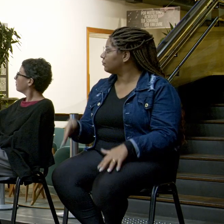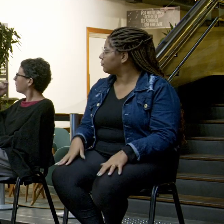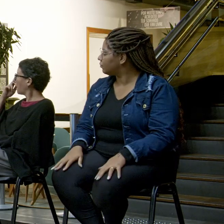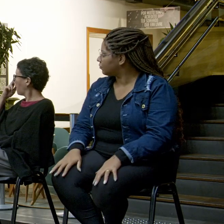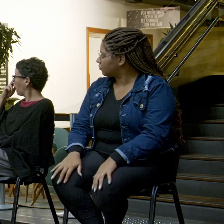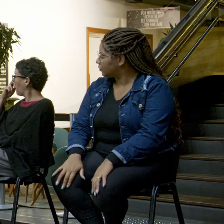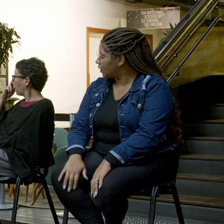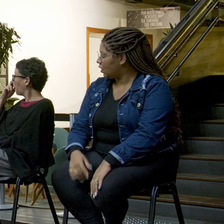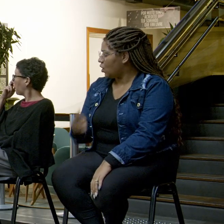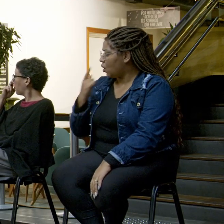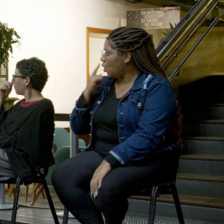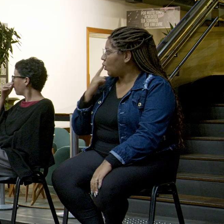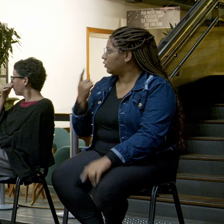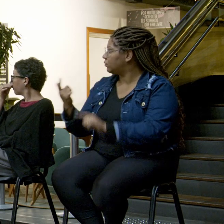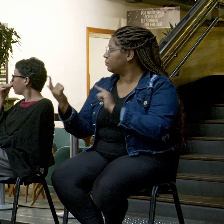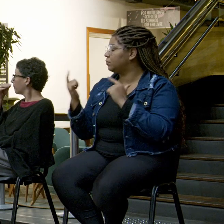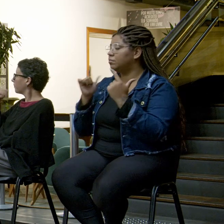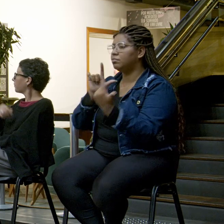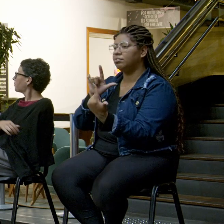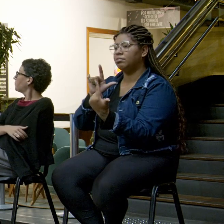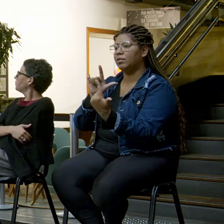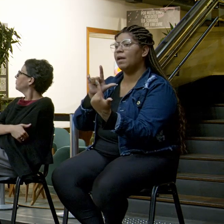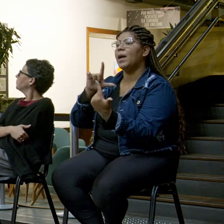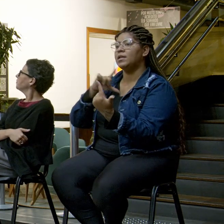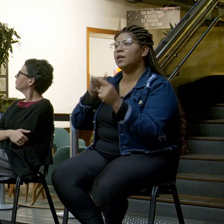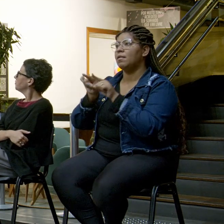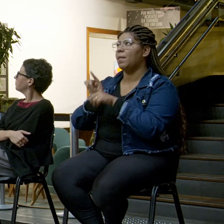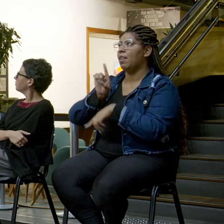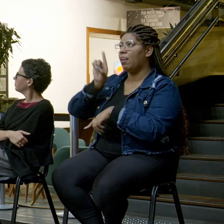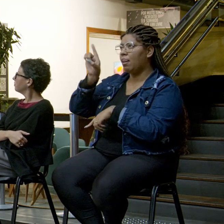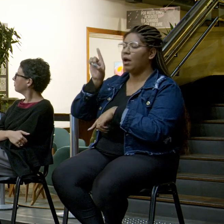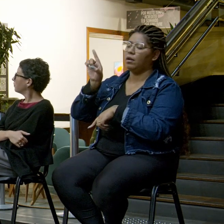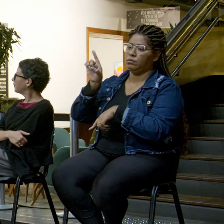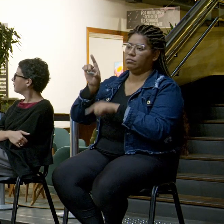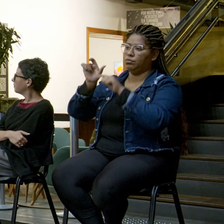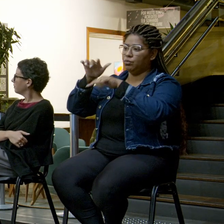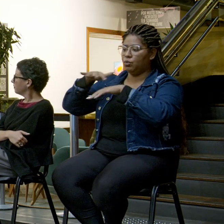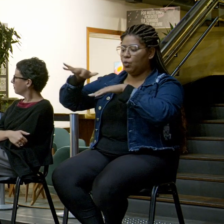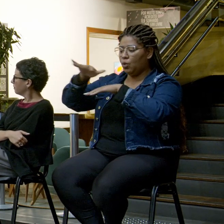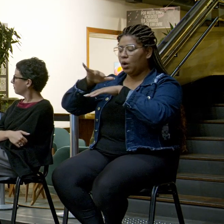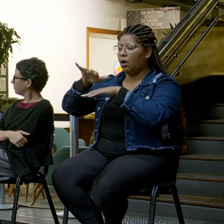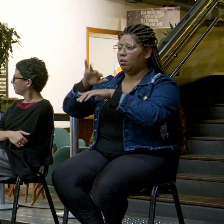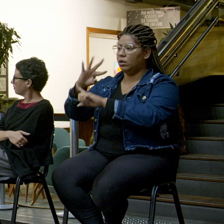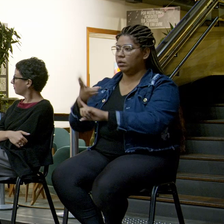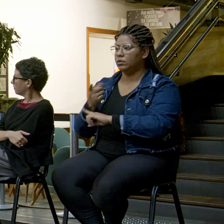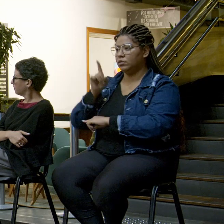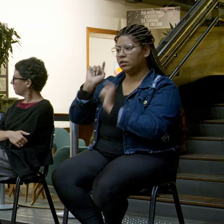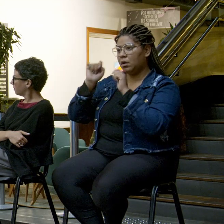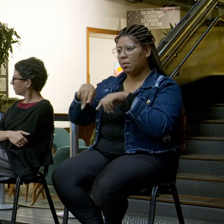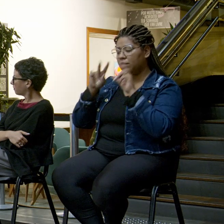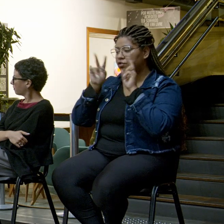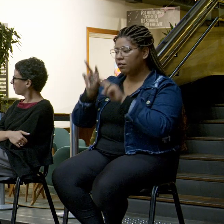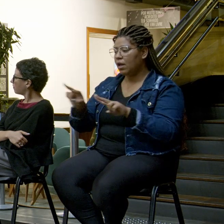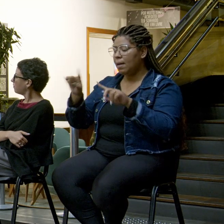Aqui só uma imagem de lado, enfim, mas a gente tem a exposição aqui em cima, que obviamente é uma experiência muito mais